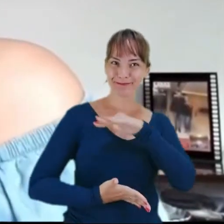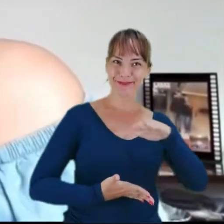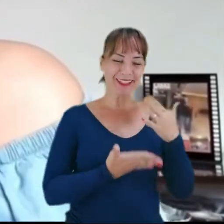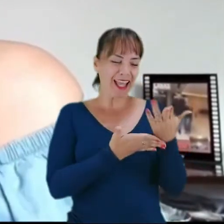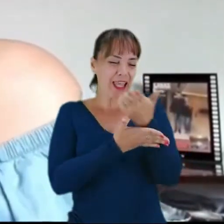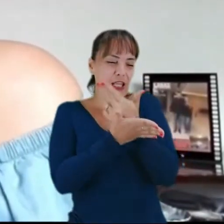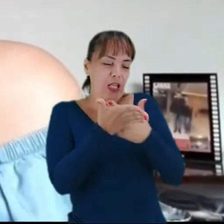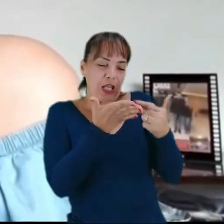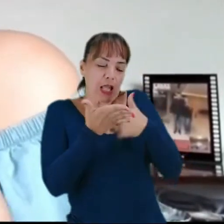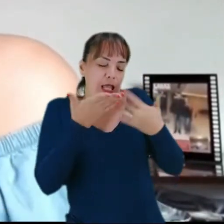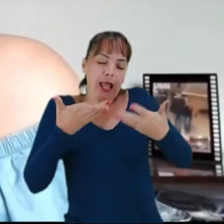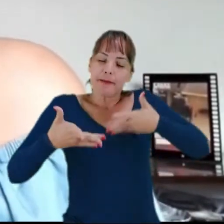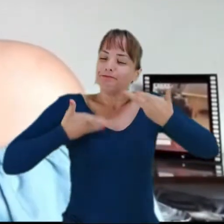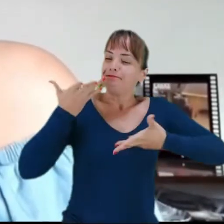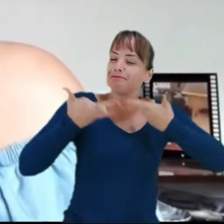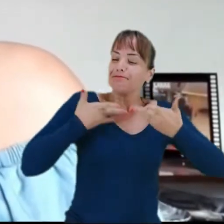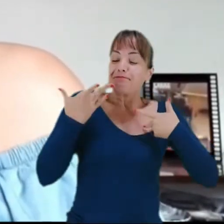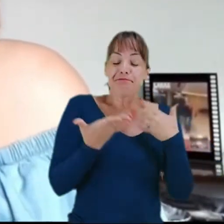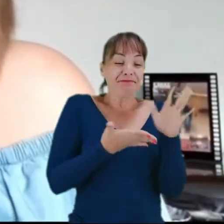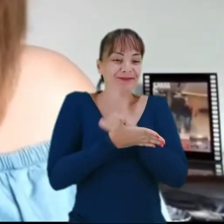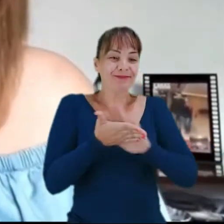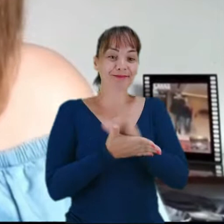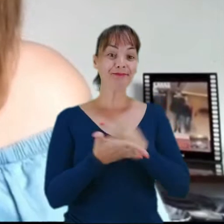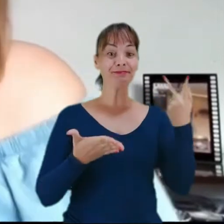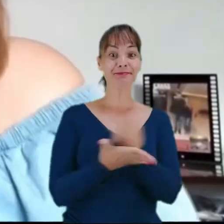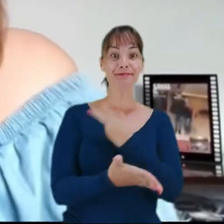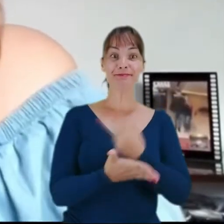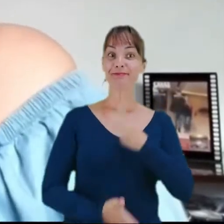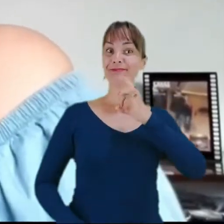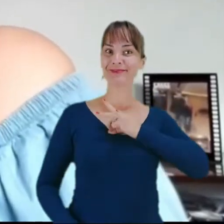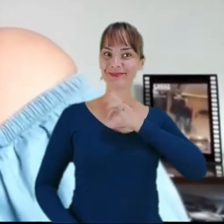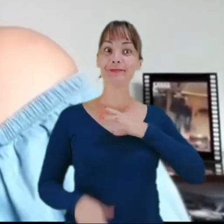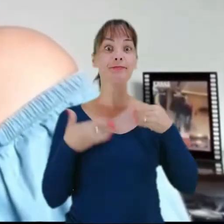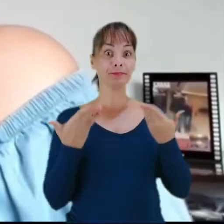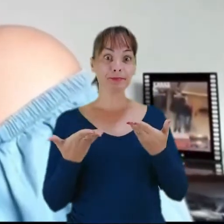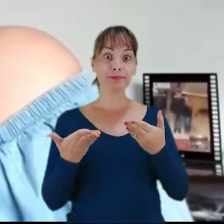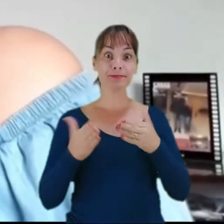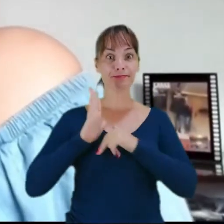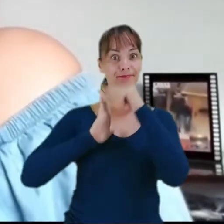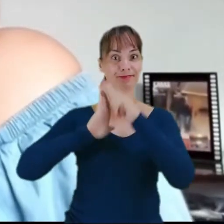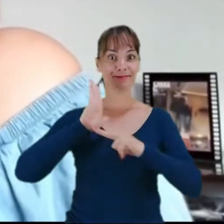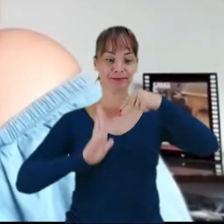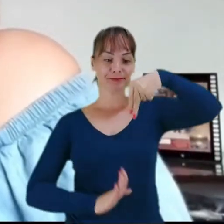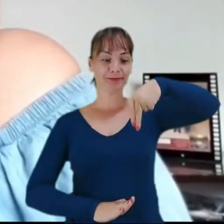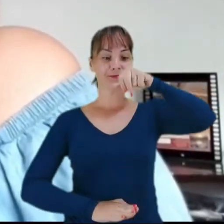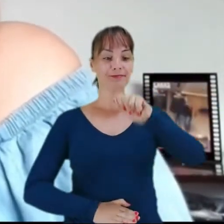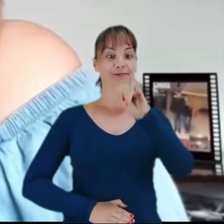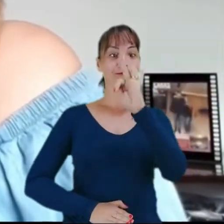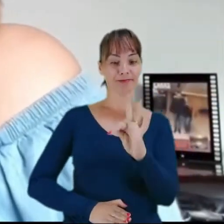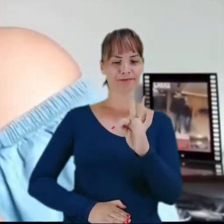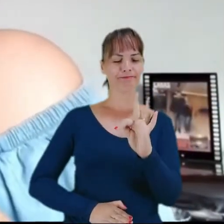pinta espontaneamente, sem medo de errar. Então, o pintor naif também, ele pintou esse